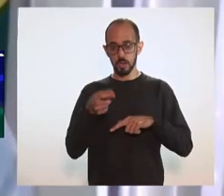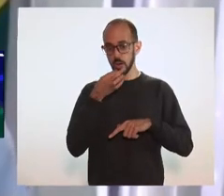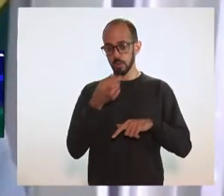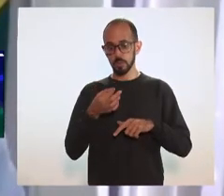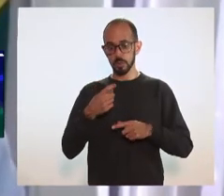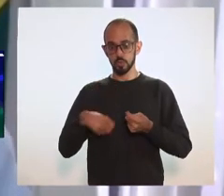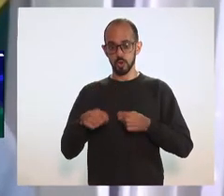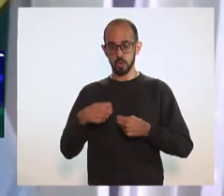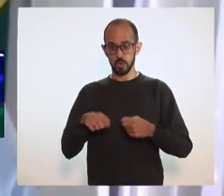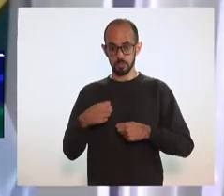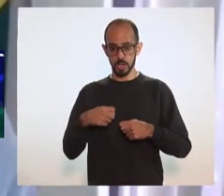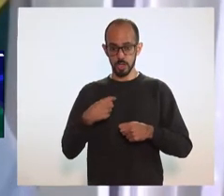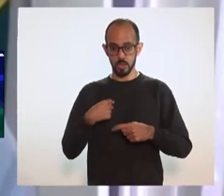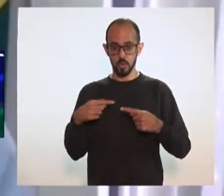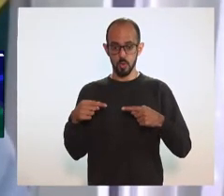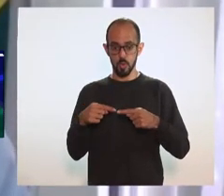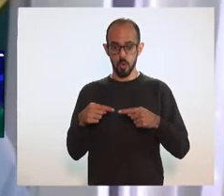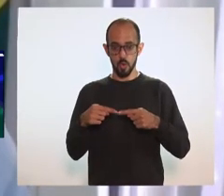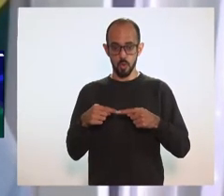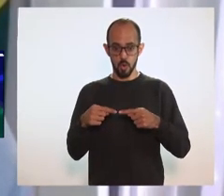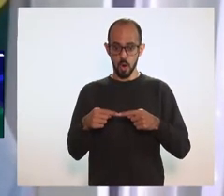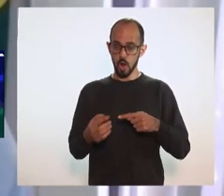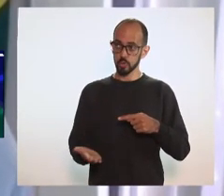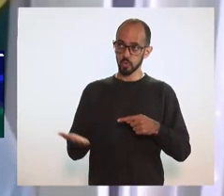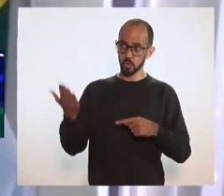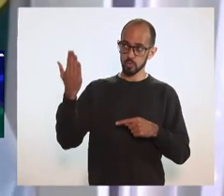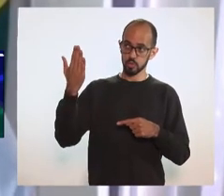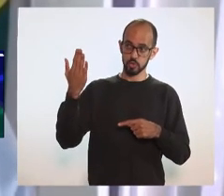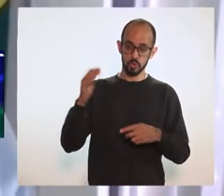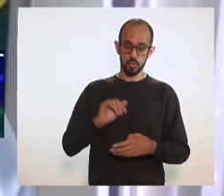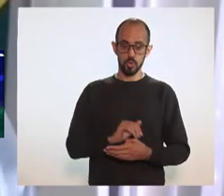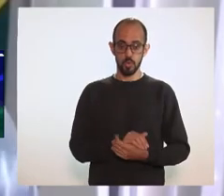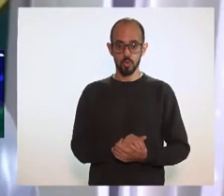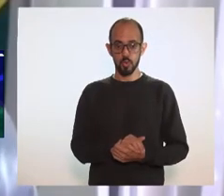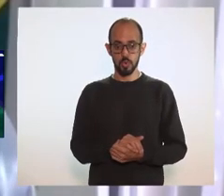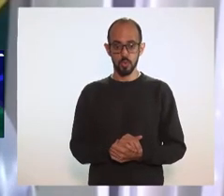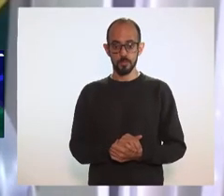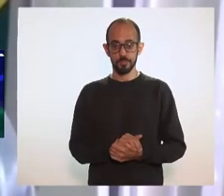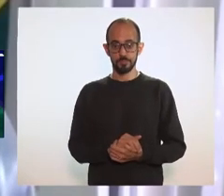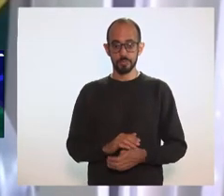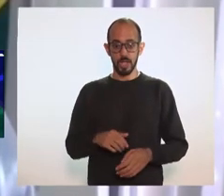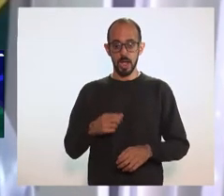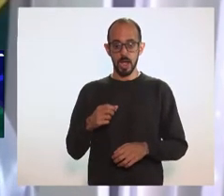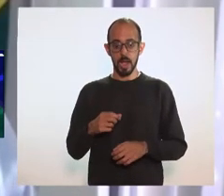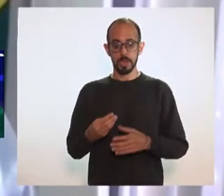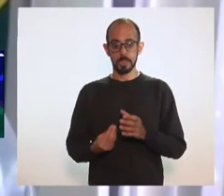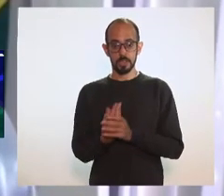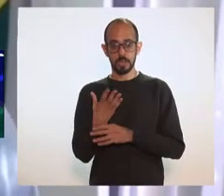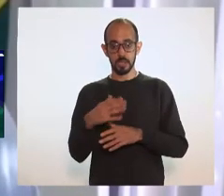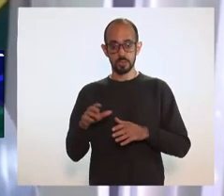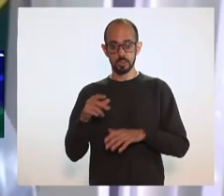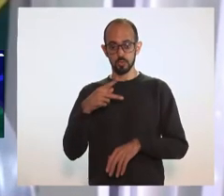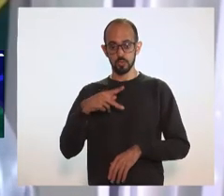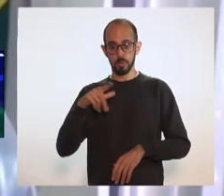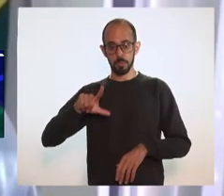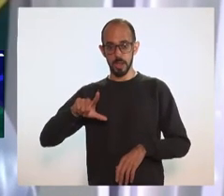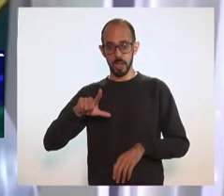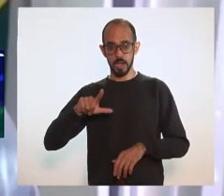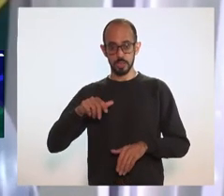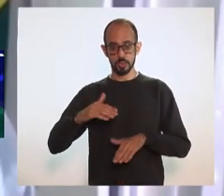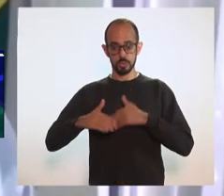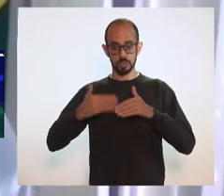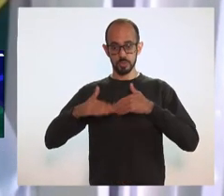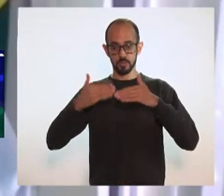que concordo inteiramente com Vossa Excelência. A construção de um projeto estratégico de desenvolvimento econômico e